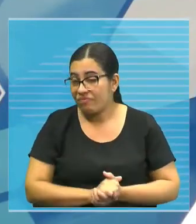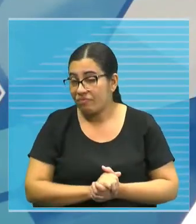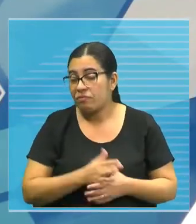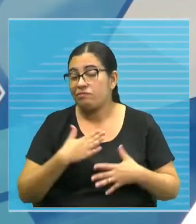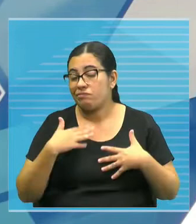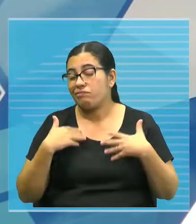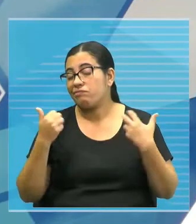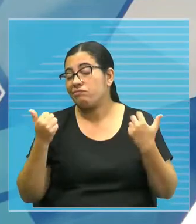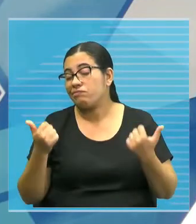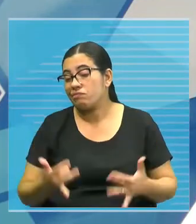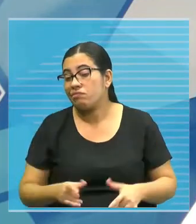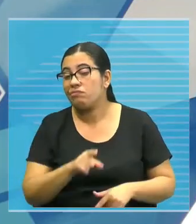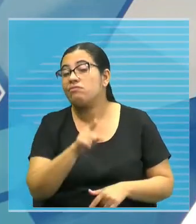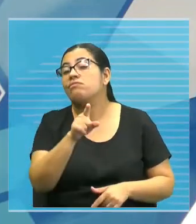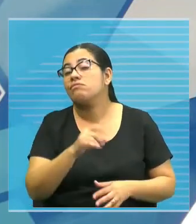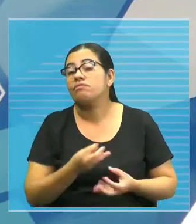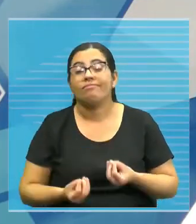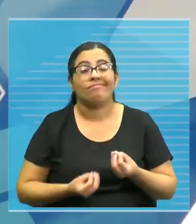uma coisa.